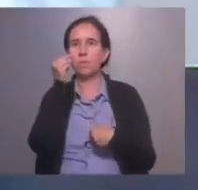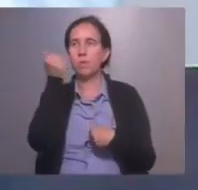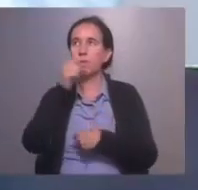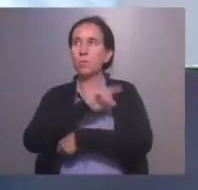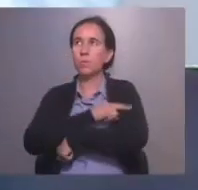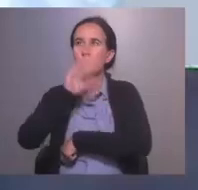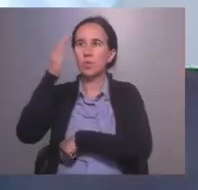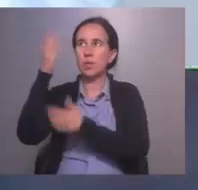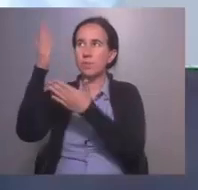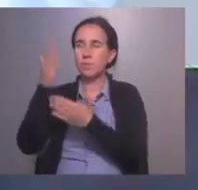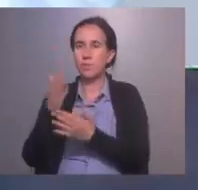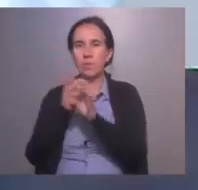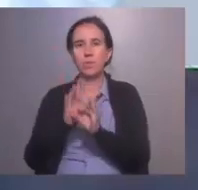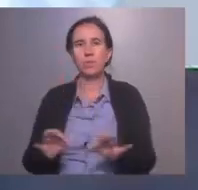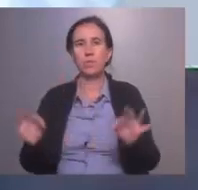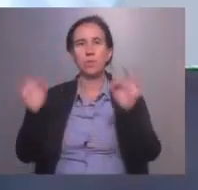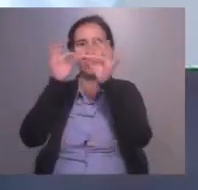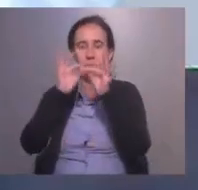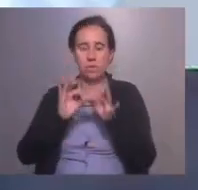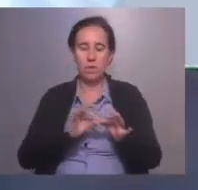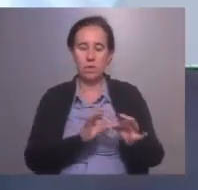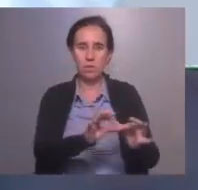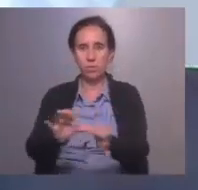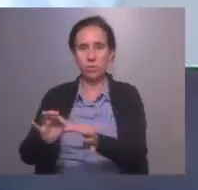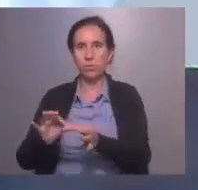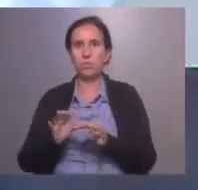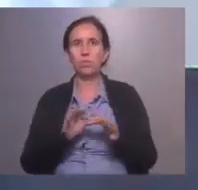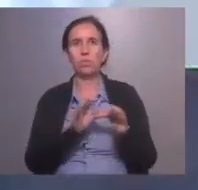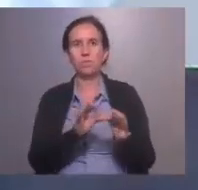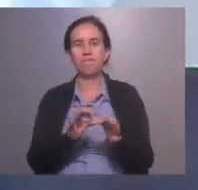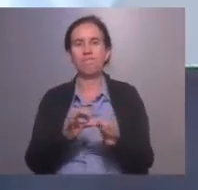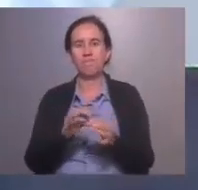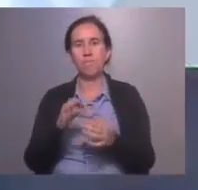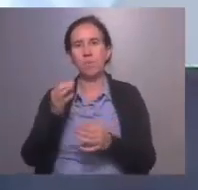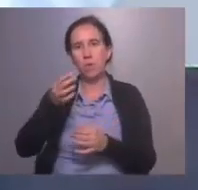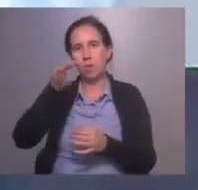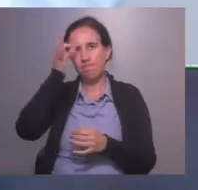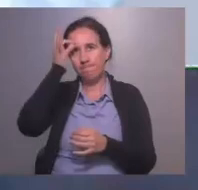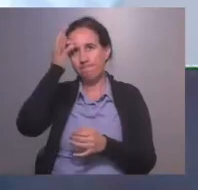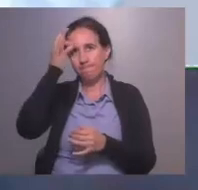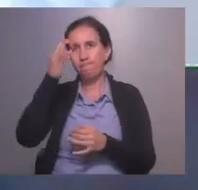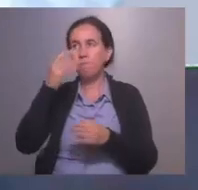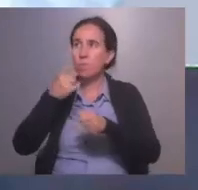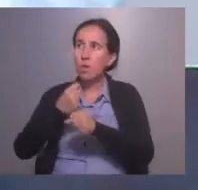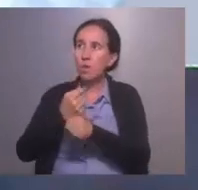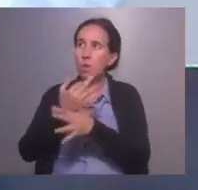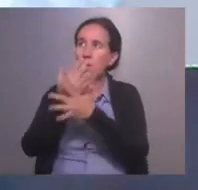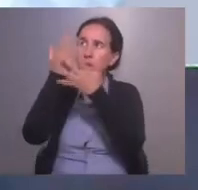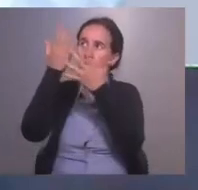na unidade do Espírito Santo, toda honra e toda